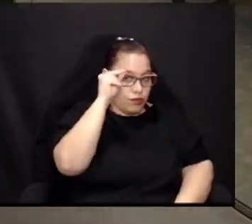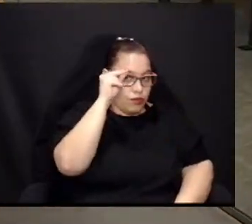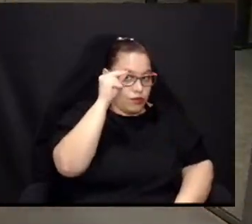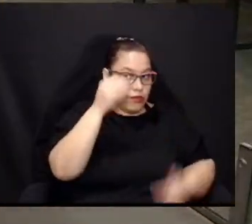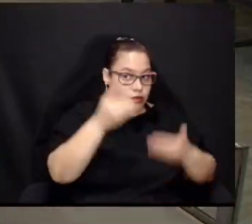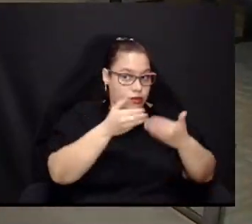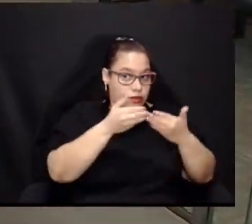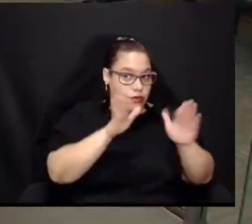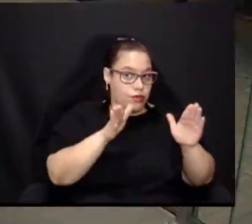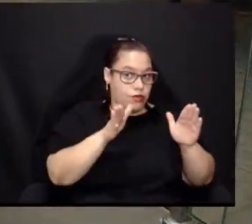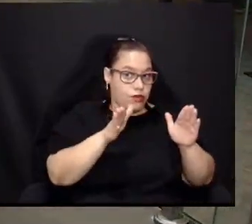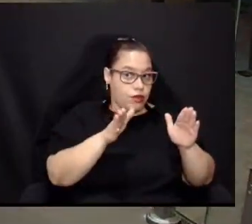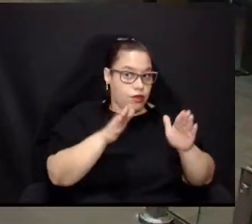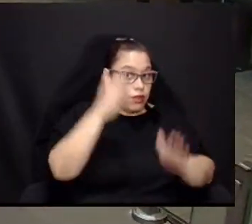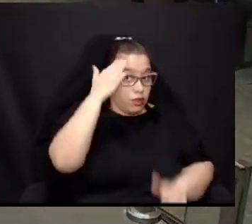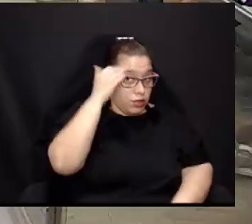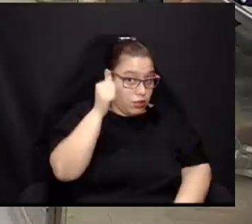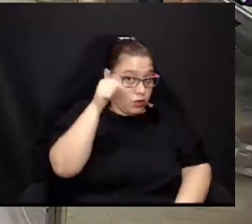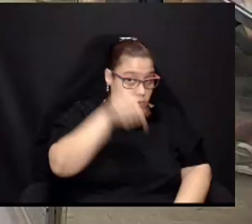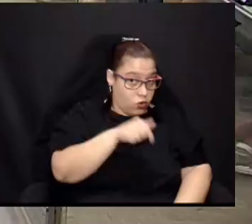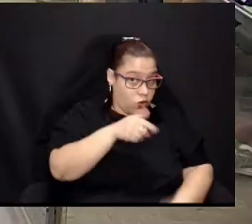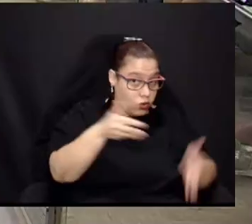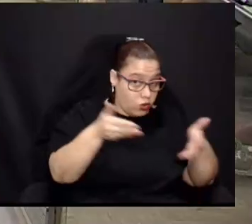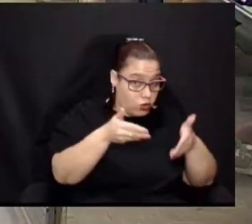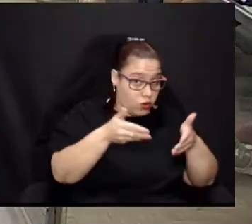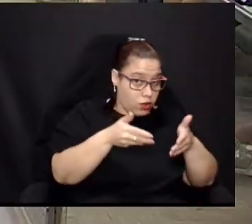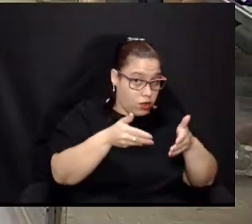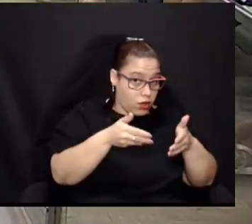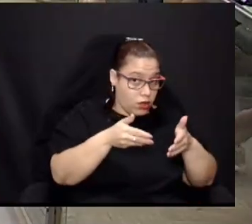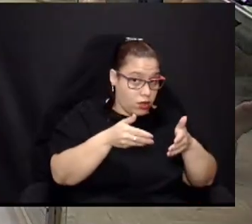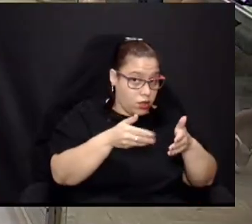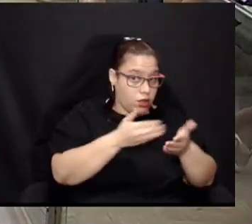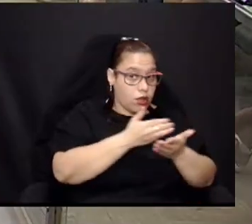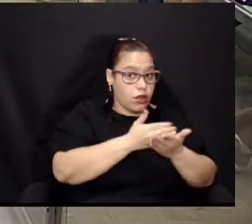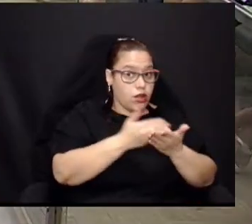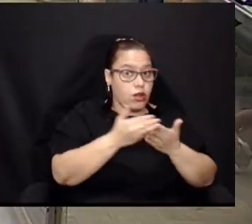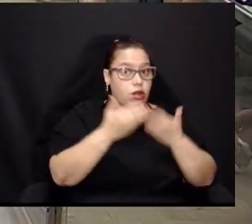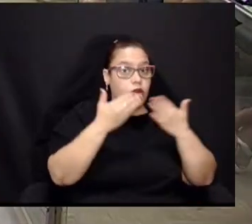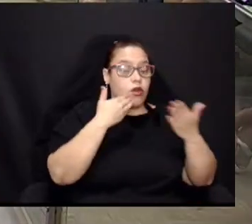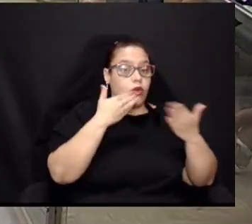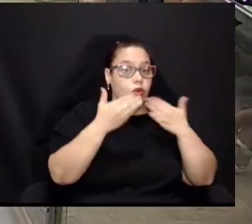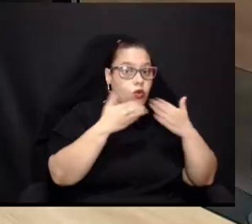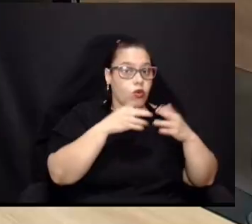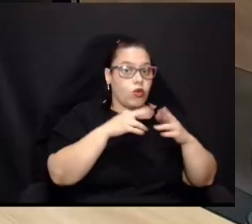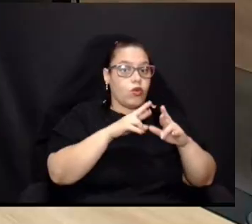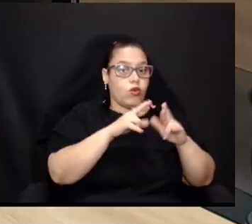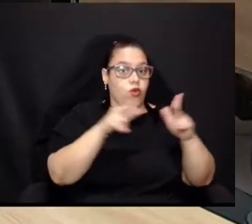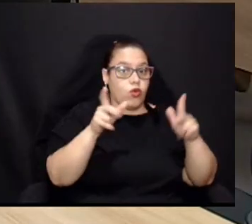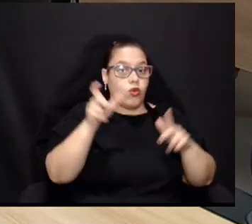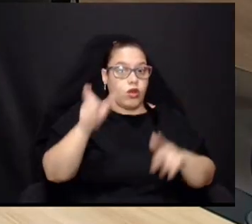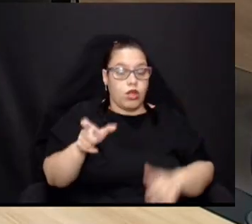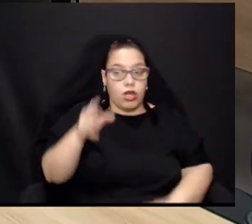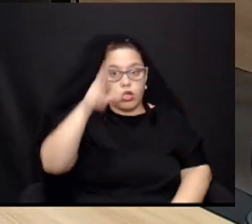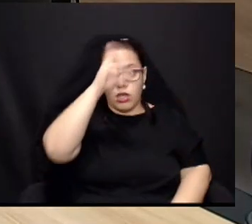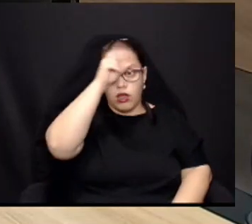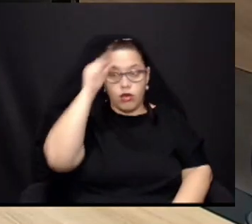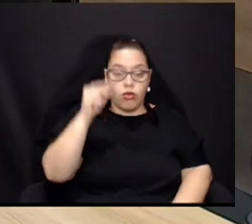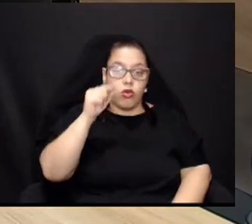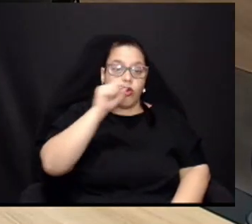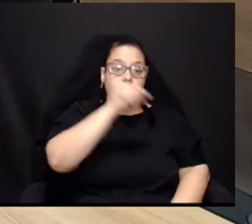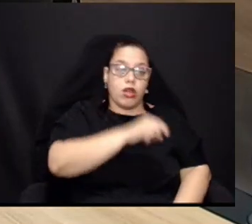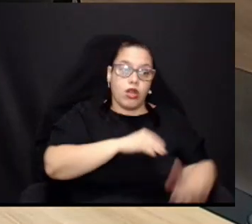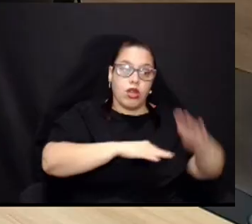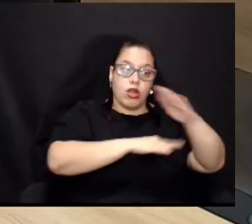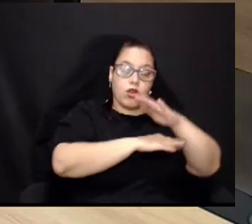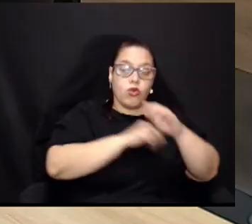Vocês sabem onde vocês estão? E aí a gente vai começar a falar, diferenciar o que é prefeitura do que é Câmara, o que é legislativo do